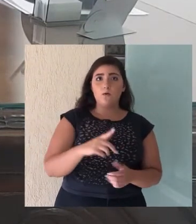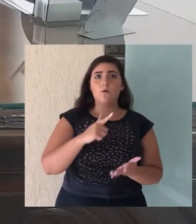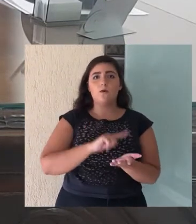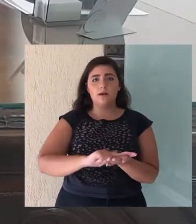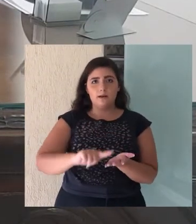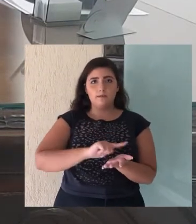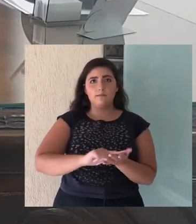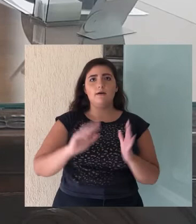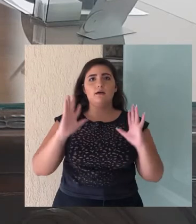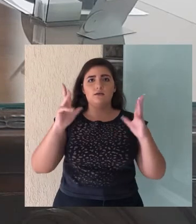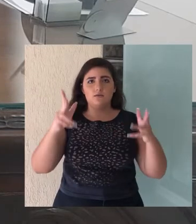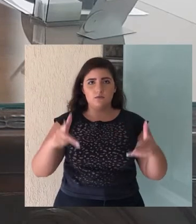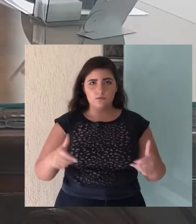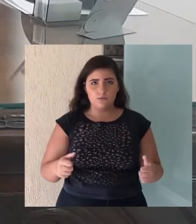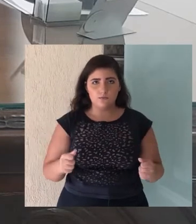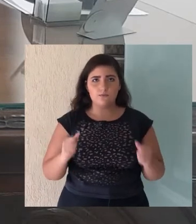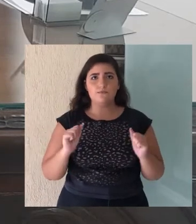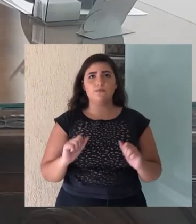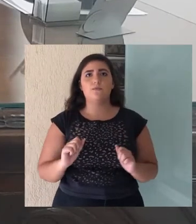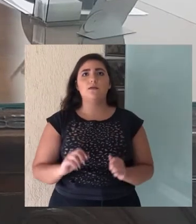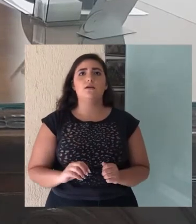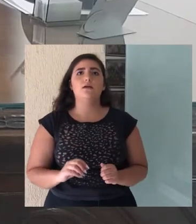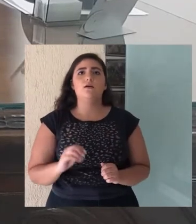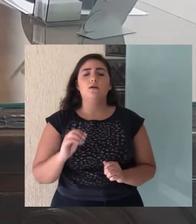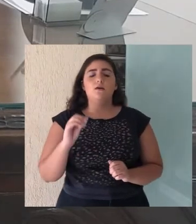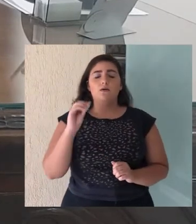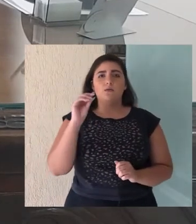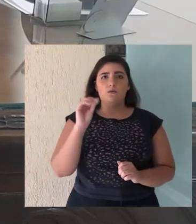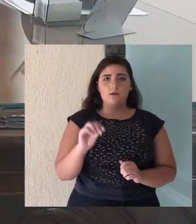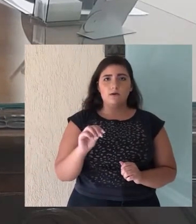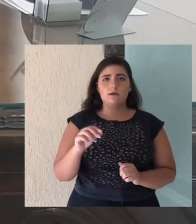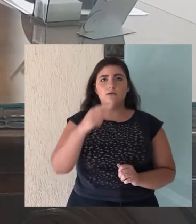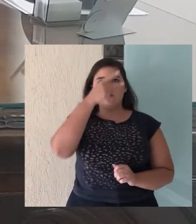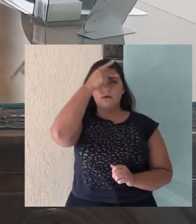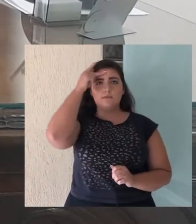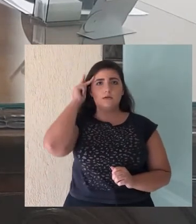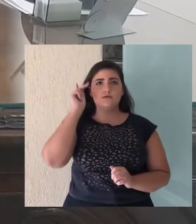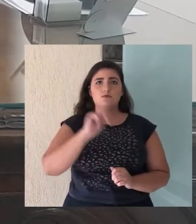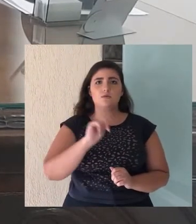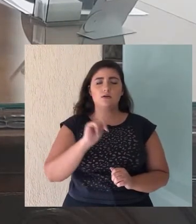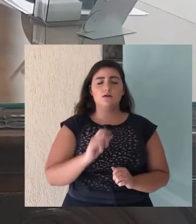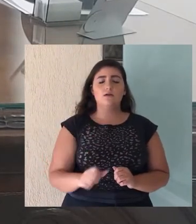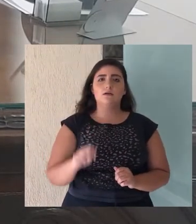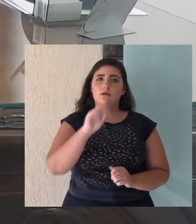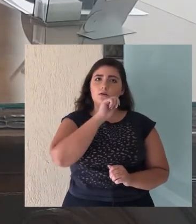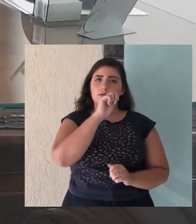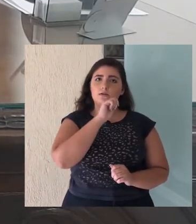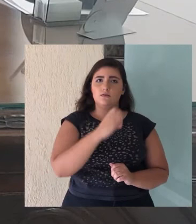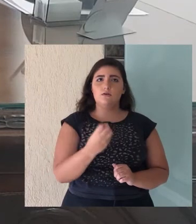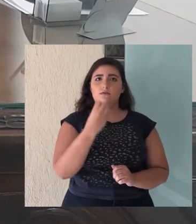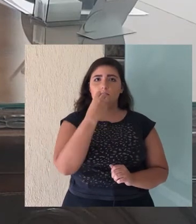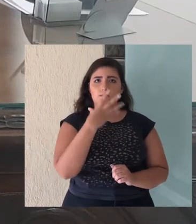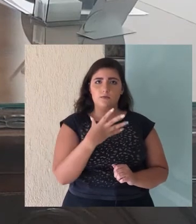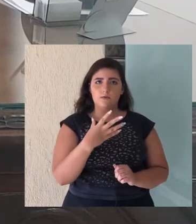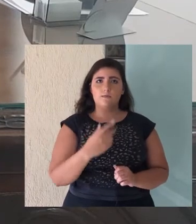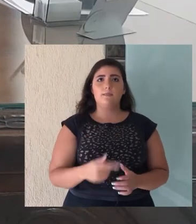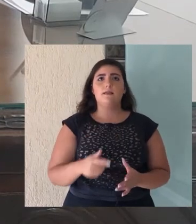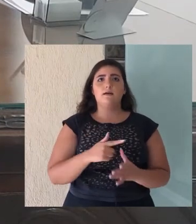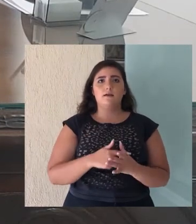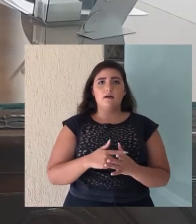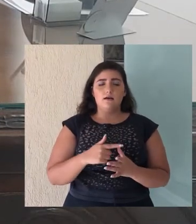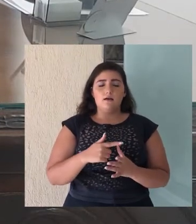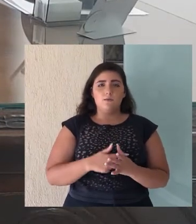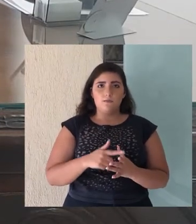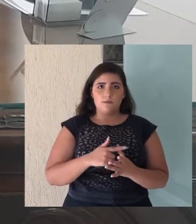higienização bucal correta, né? Então, quando o paciente não tem uma boa higienização bucal, ele pode